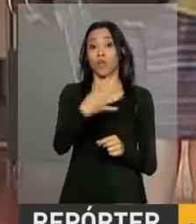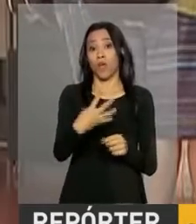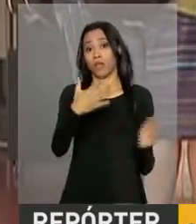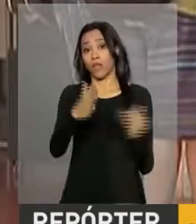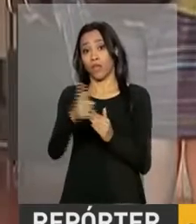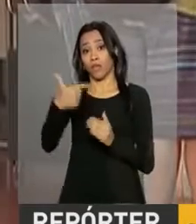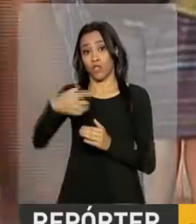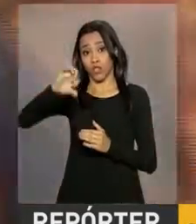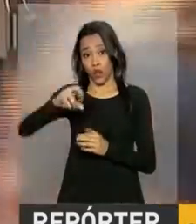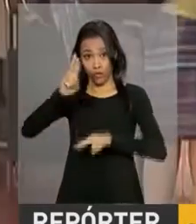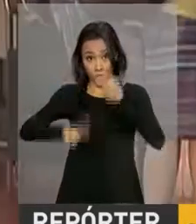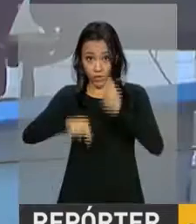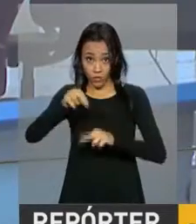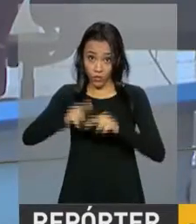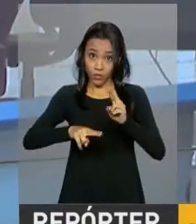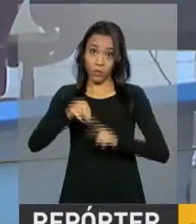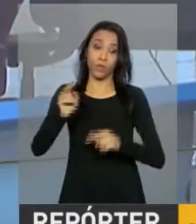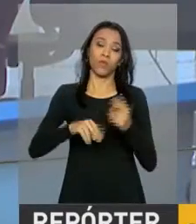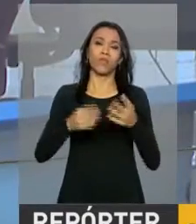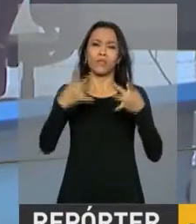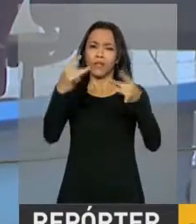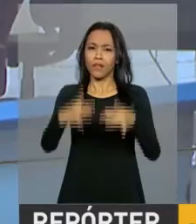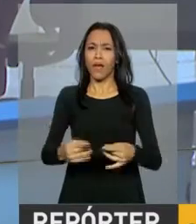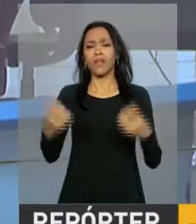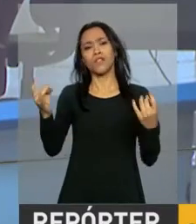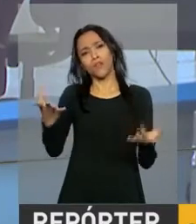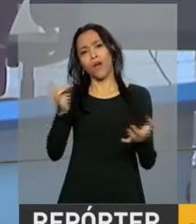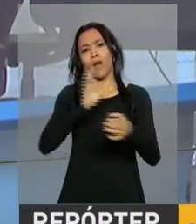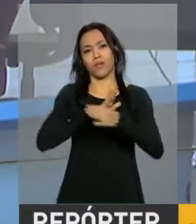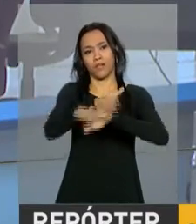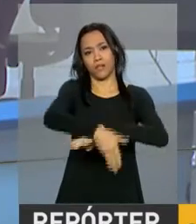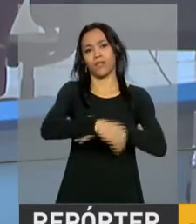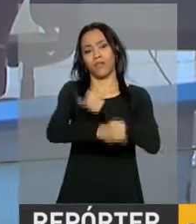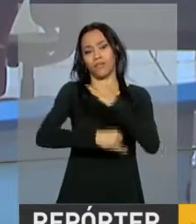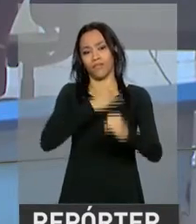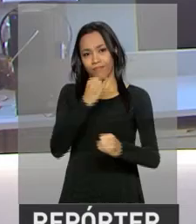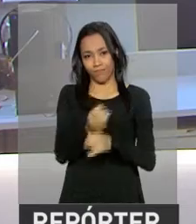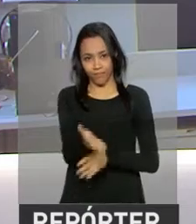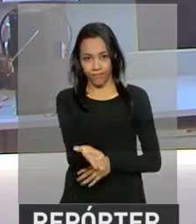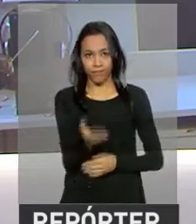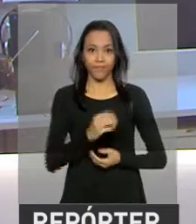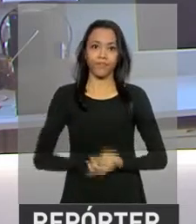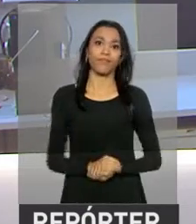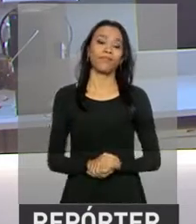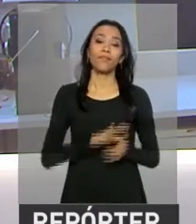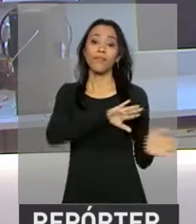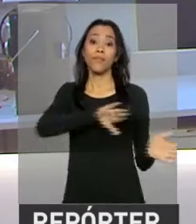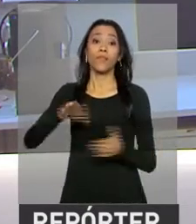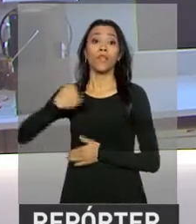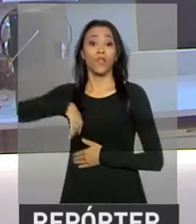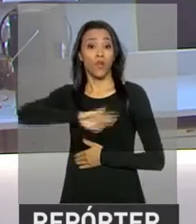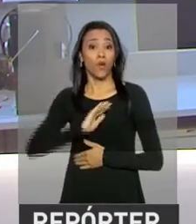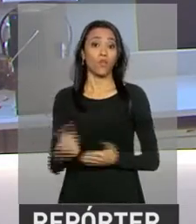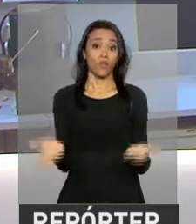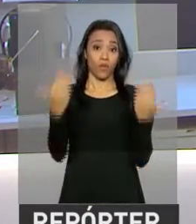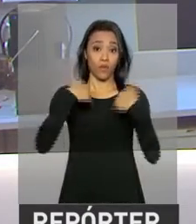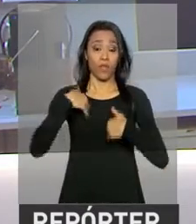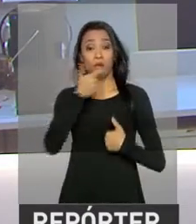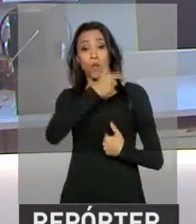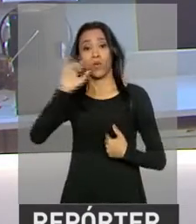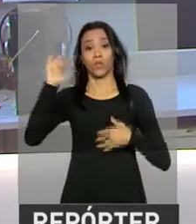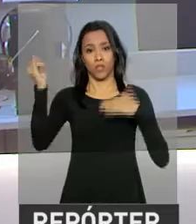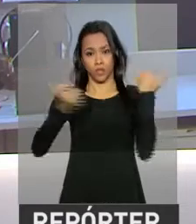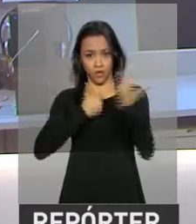29 de junho para os detalhes basta acessar o site do fies e nós podemos voltar a qualquer momento com outras